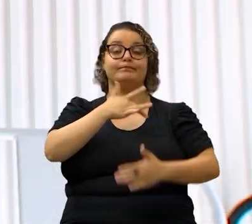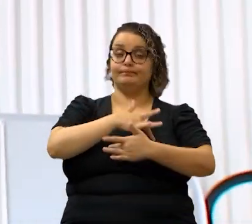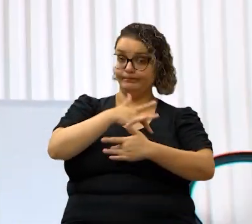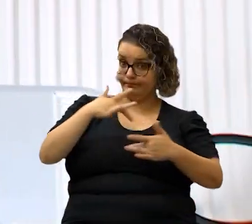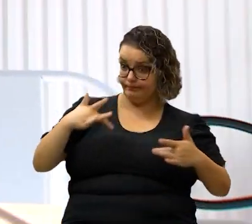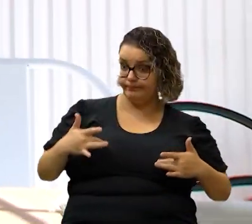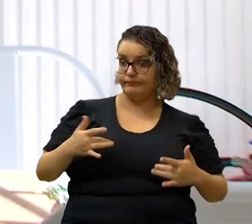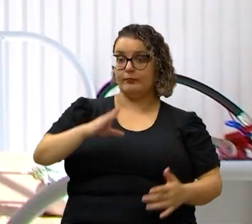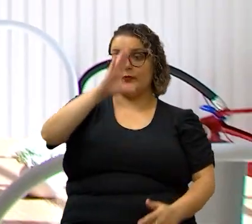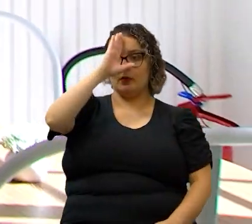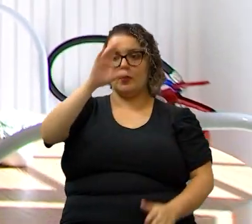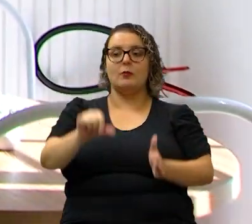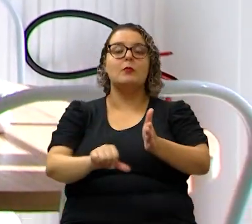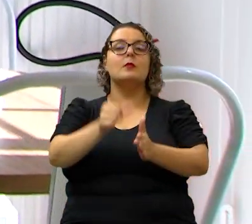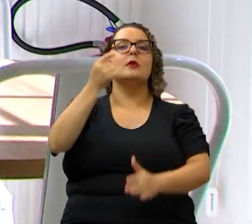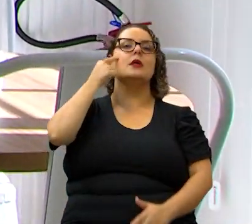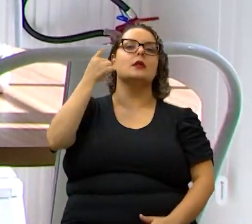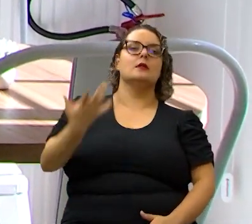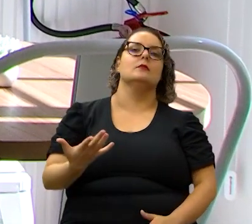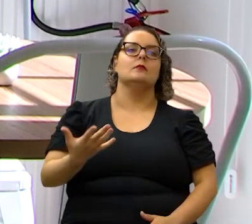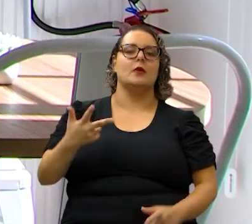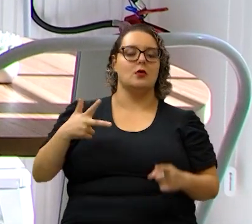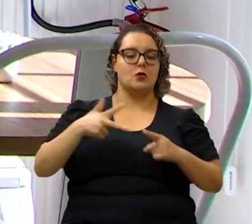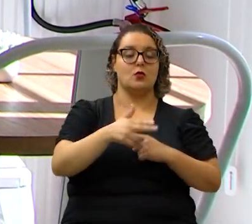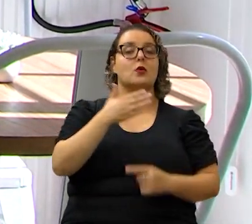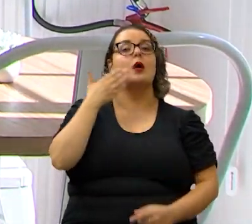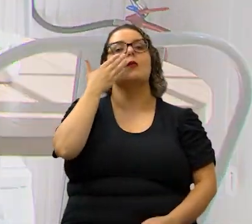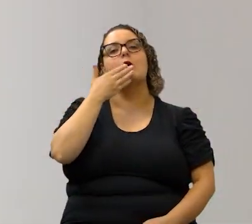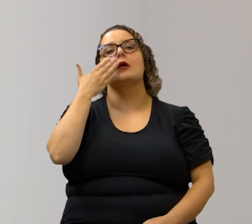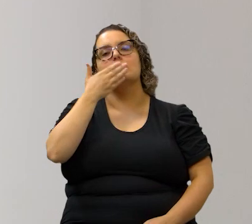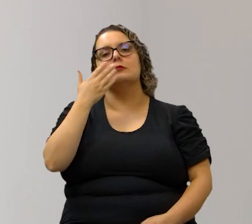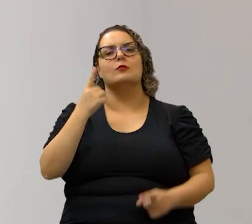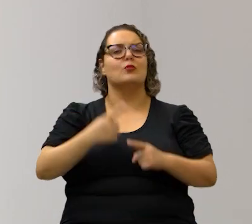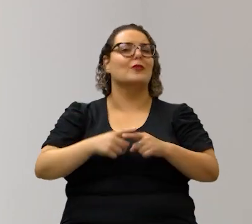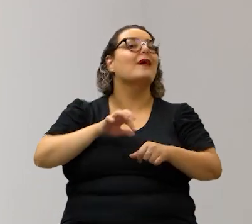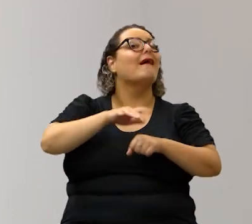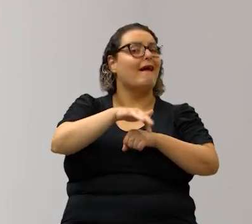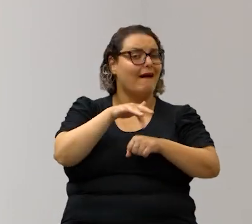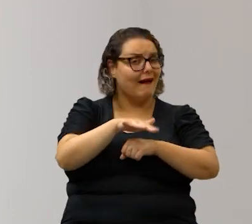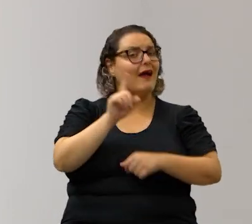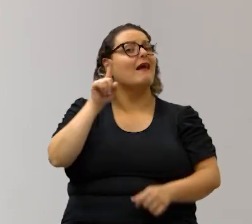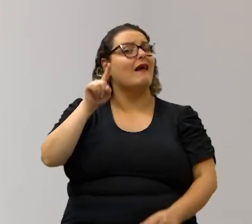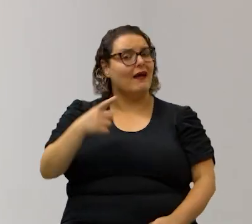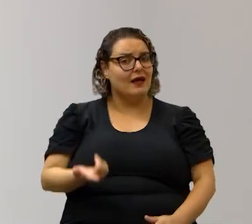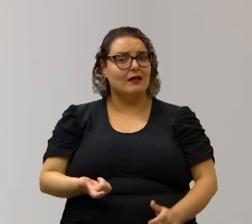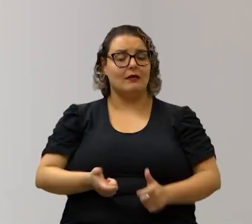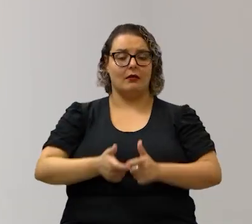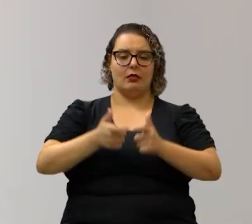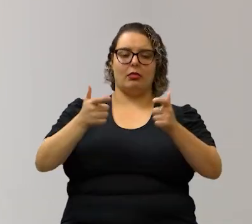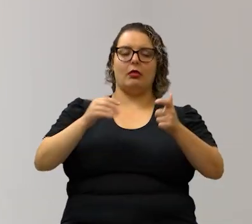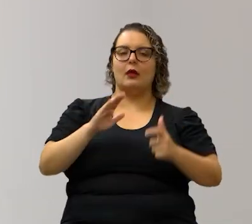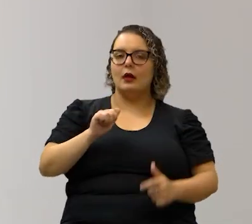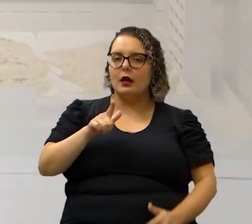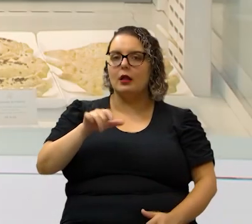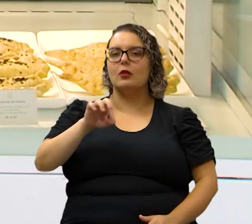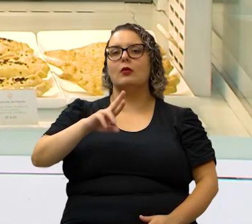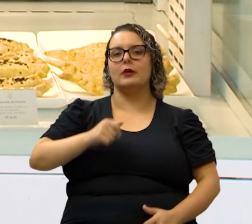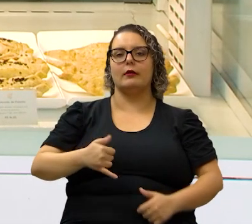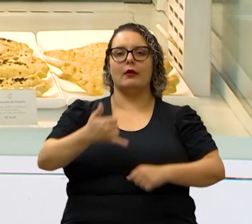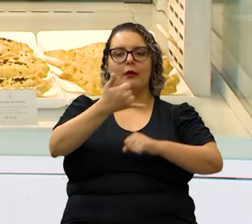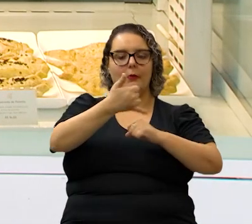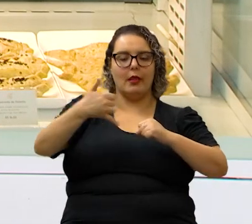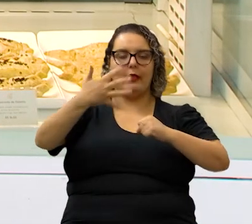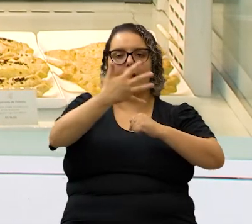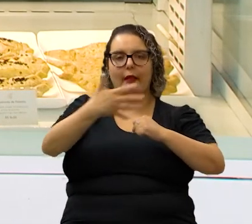saudável, principalmente a primeira ideia era cortar o açúcar. Porque o açúcar é extremamente inflamatório e ele aumenta muitas calorias e ele vai